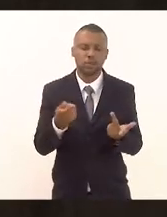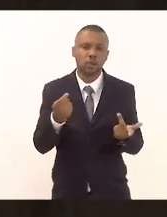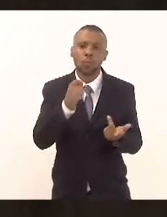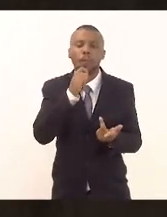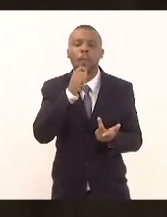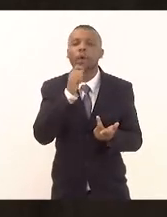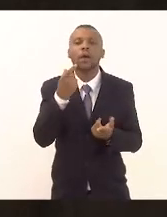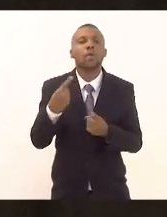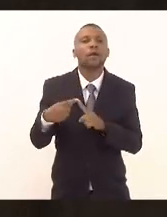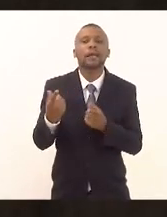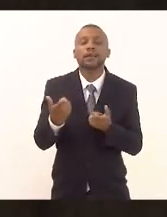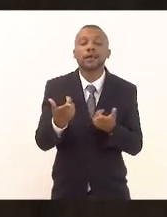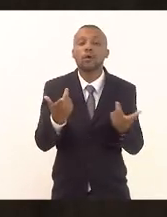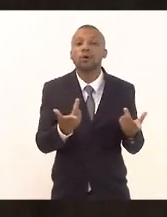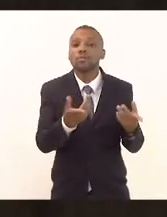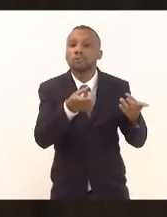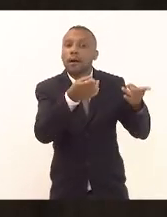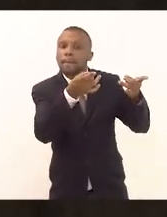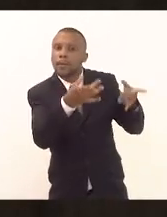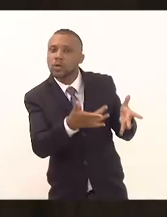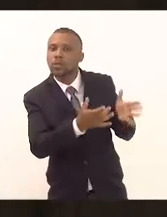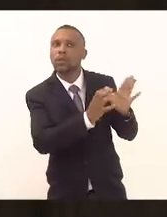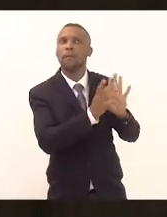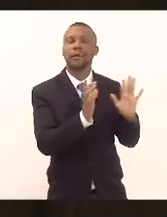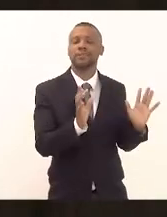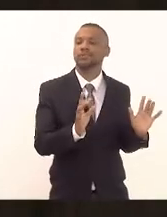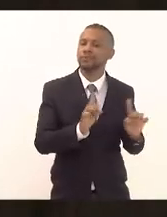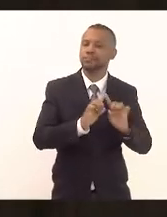que ia ter problema com a deputada Renata. Está tudo igual, então, né?